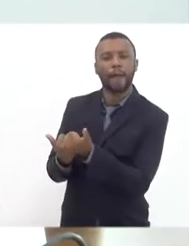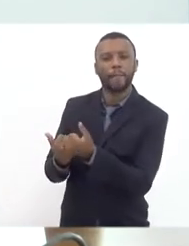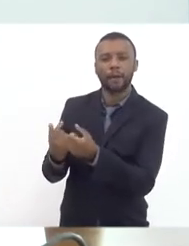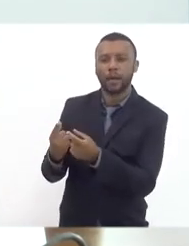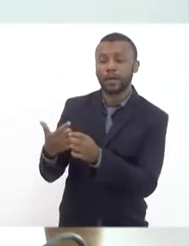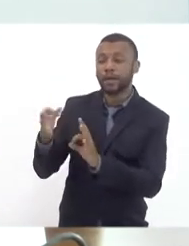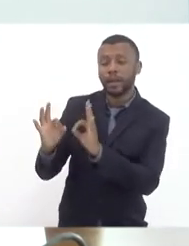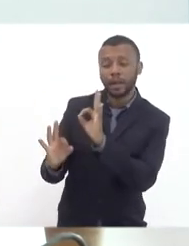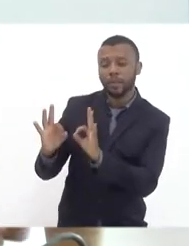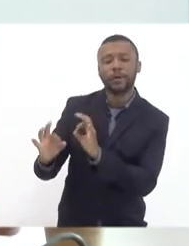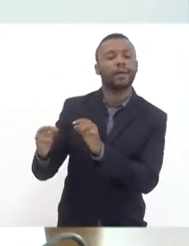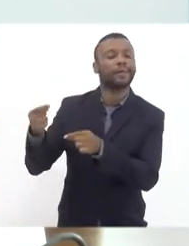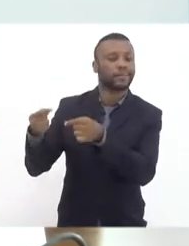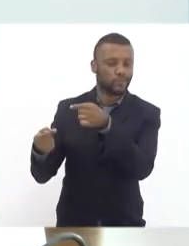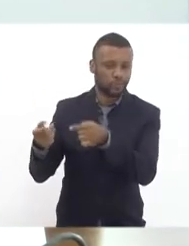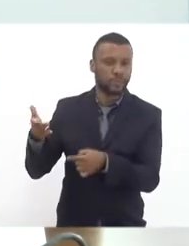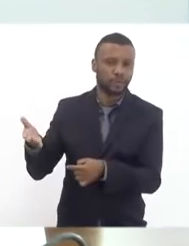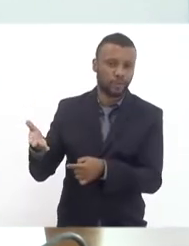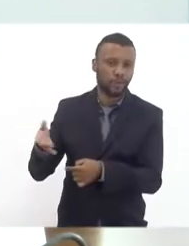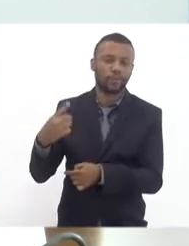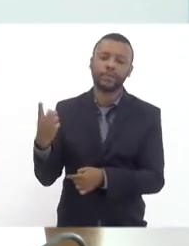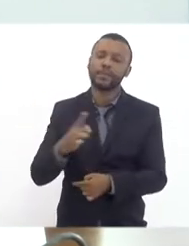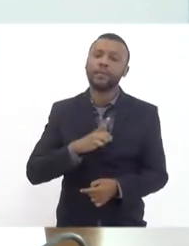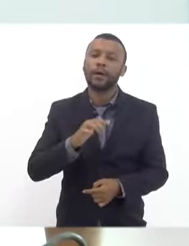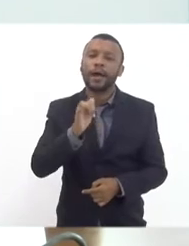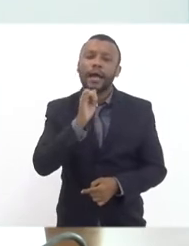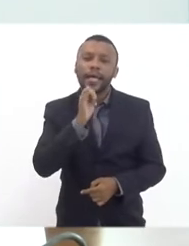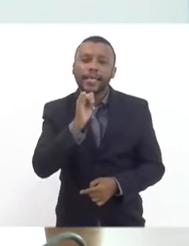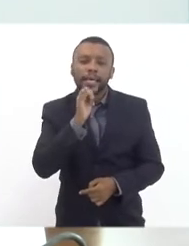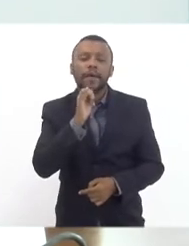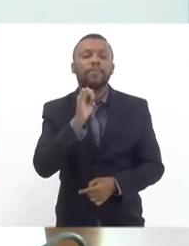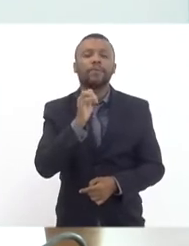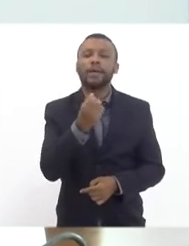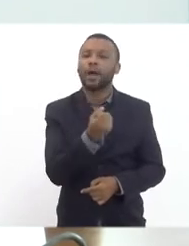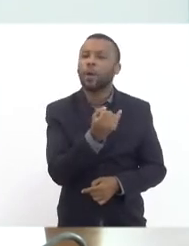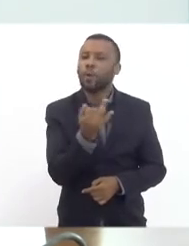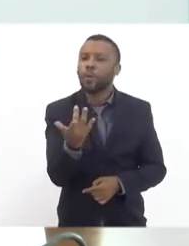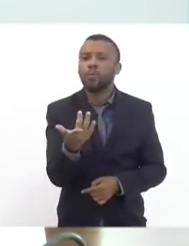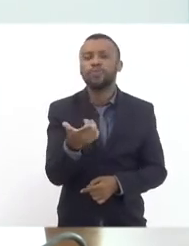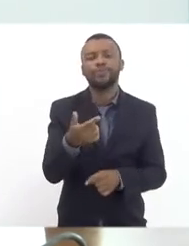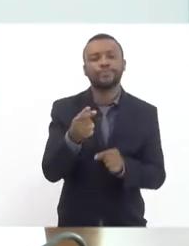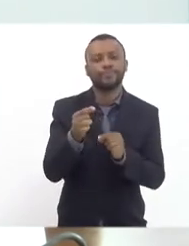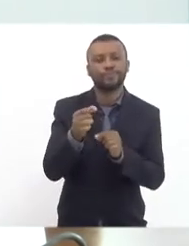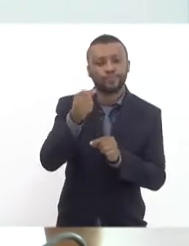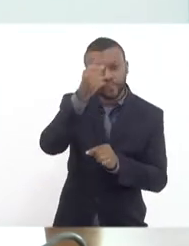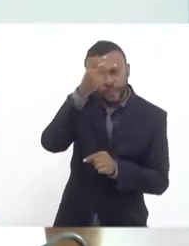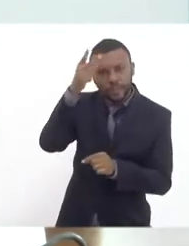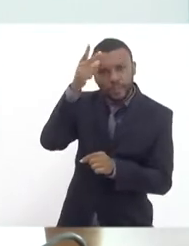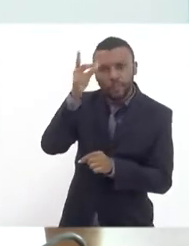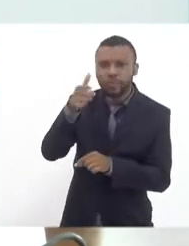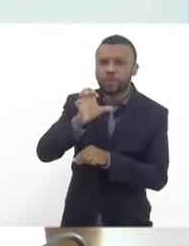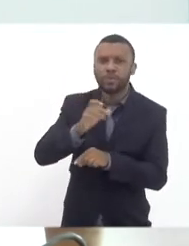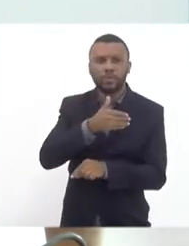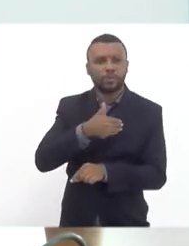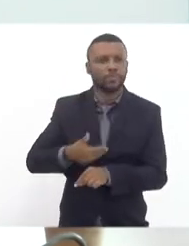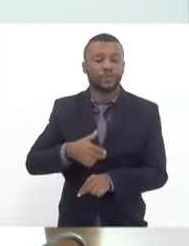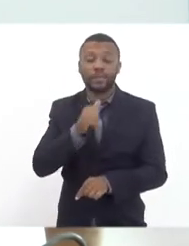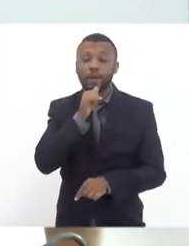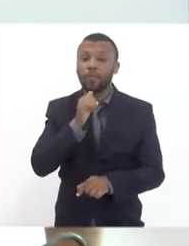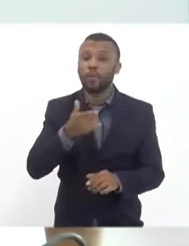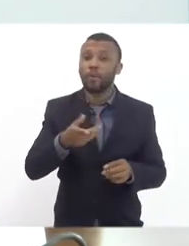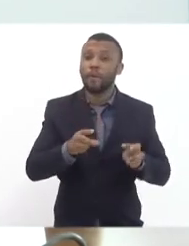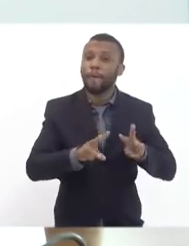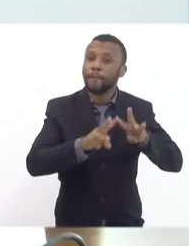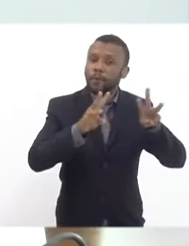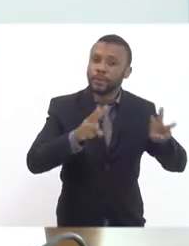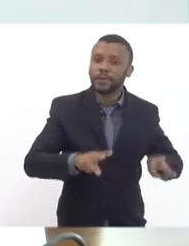E a gente tem exemplos no estado do Rio de Janeiro que podem ser espelhos para a Fazenda. A gente tem o Museu da República aqui